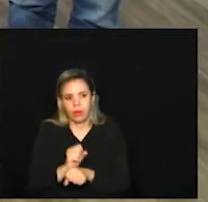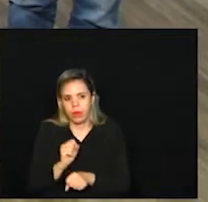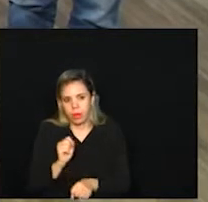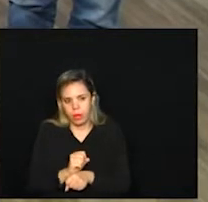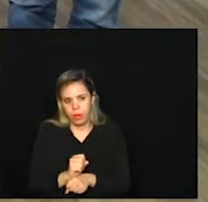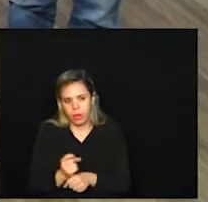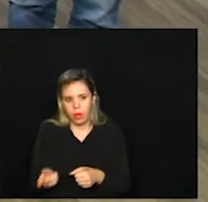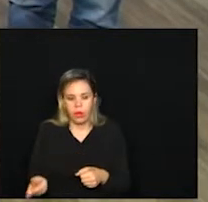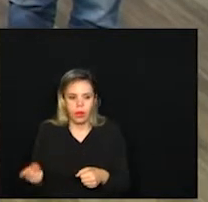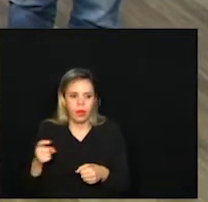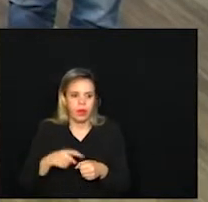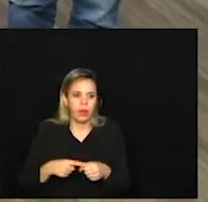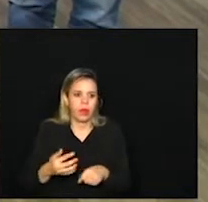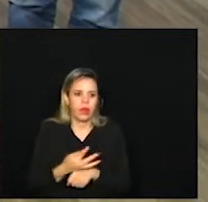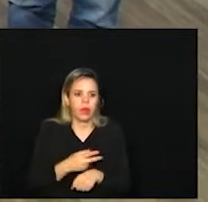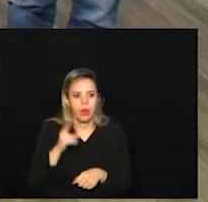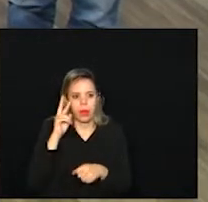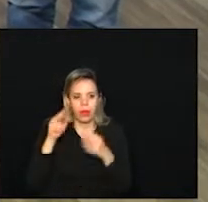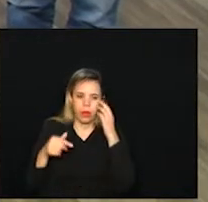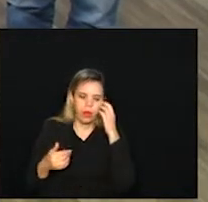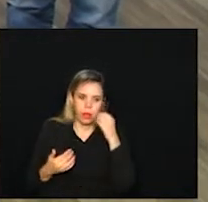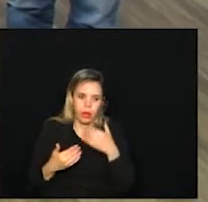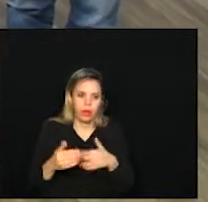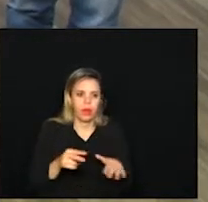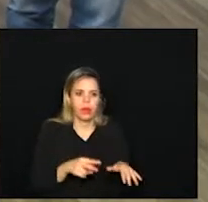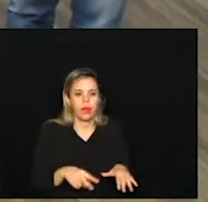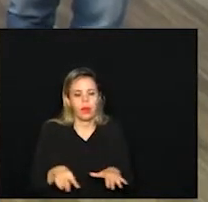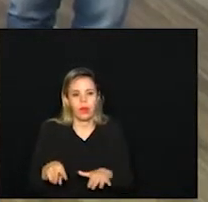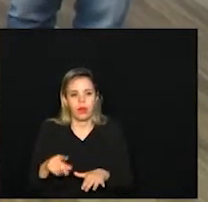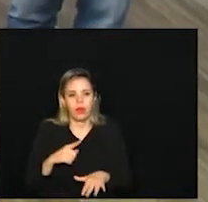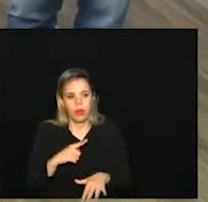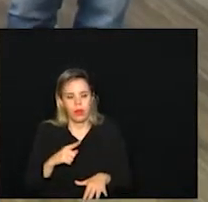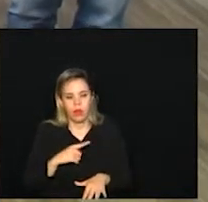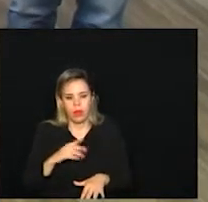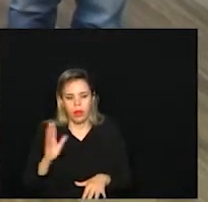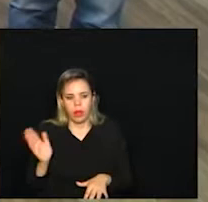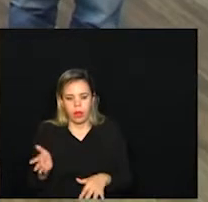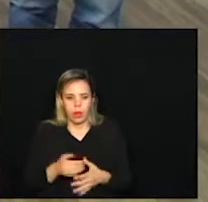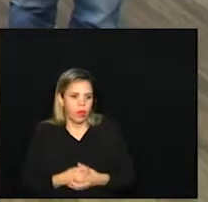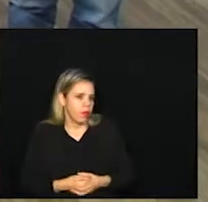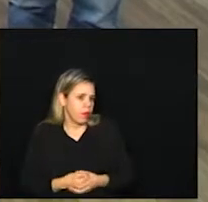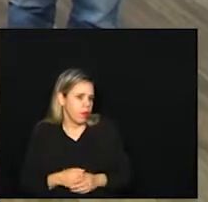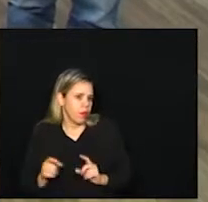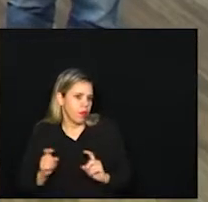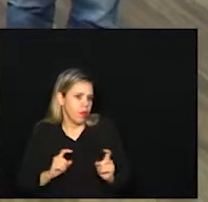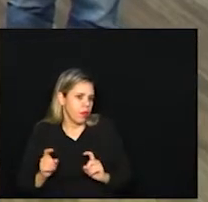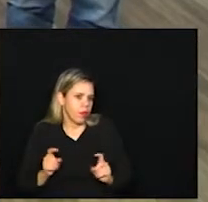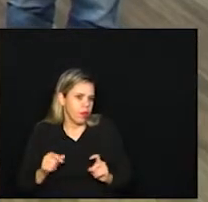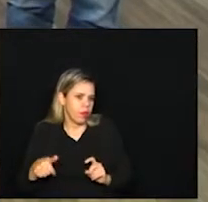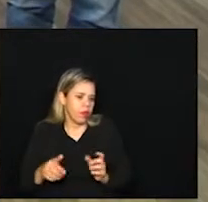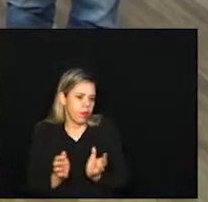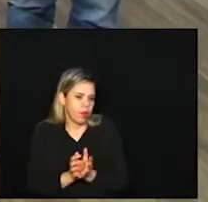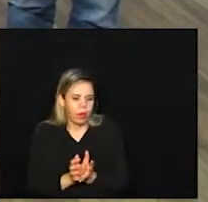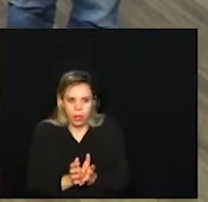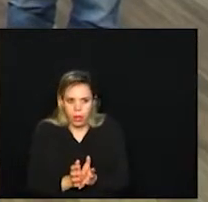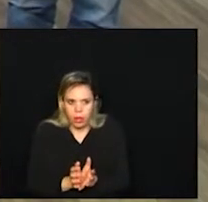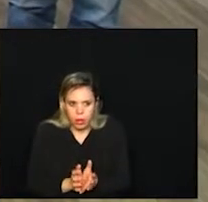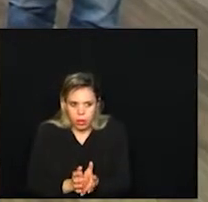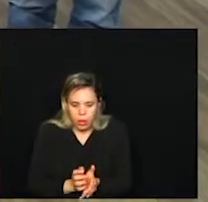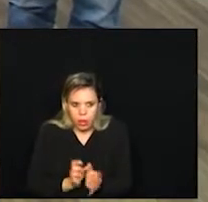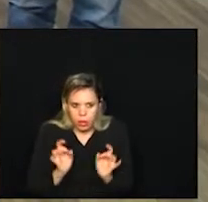aguarda então retorno do recesso Lembrando que na próxima semana a gente tem já é reunião dessa comissão